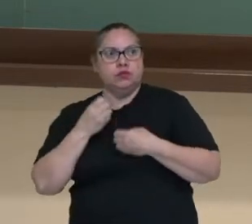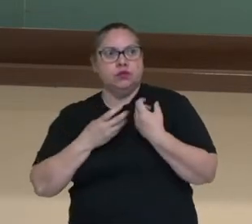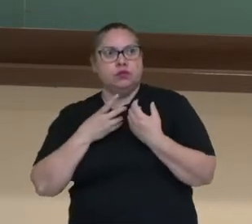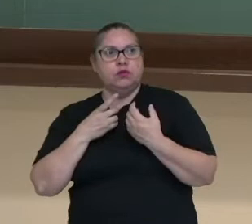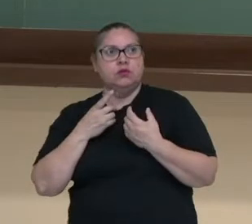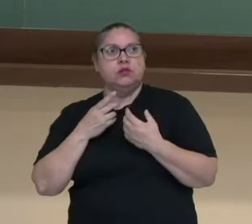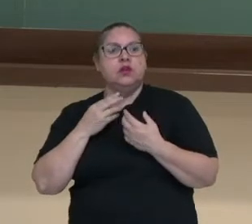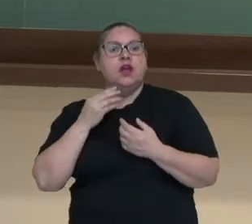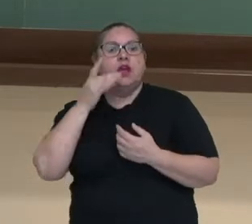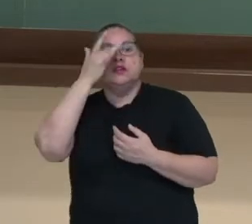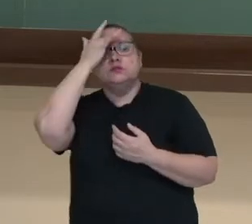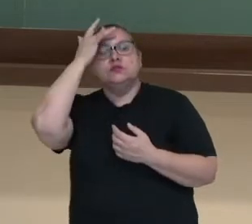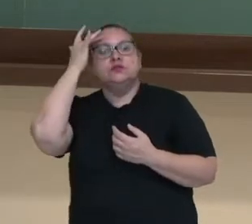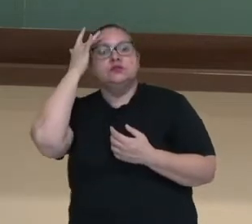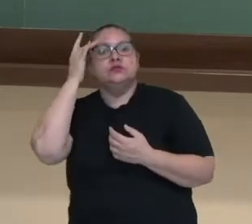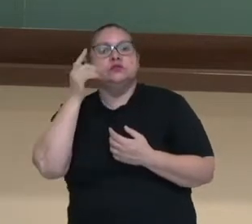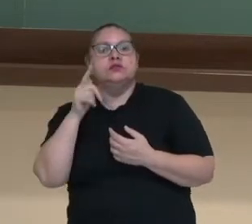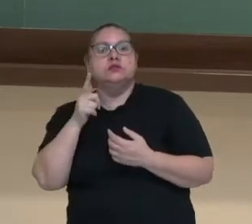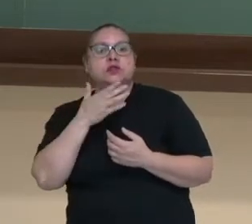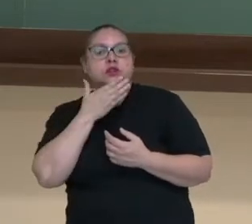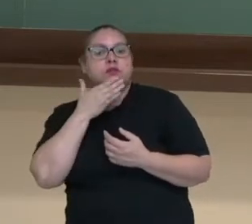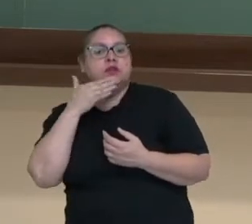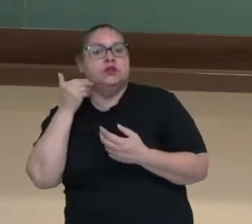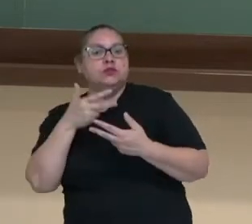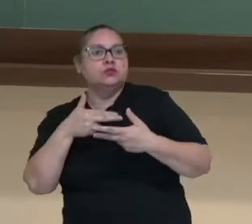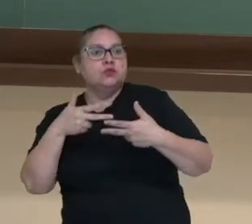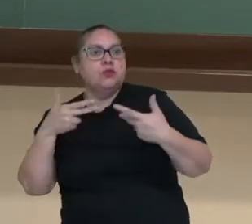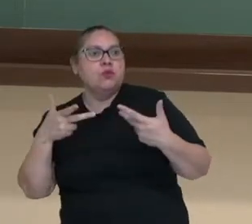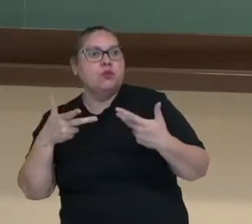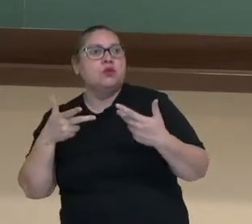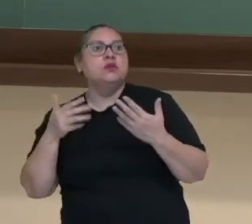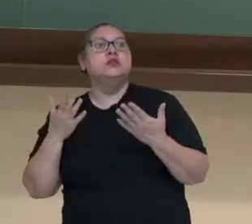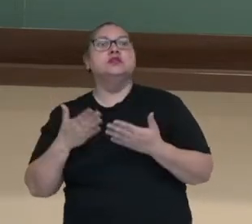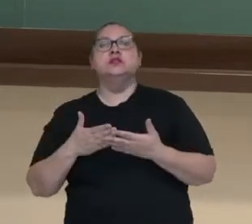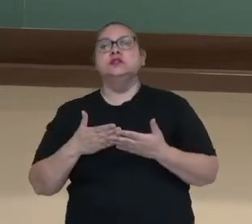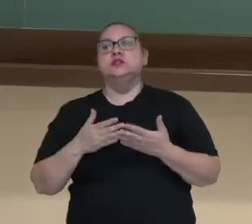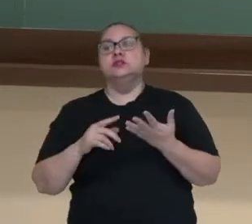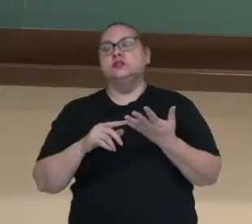ó, as pessoas não têm as melhores coisas, elas